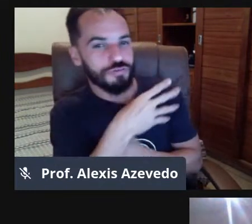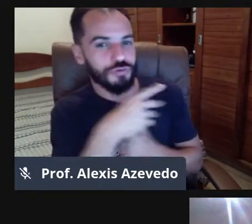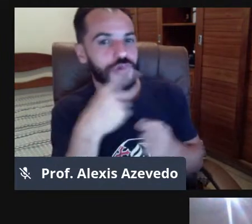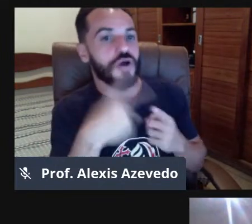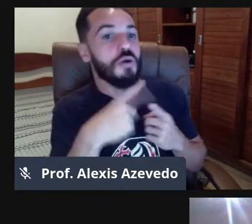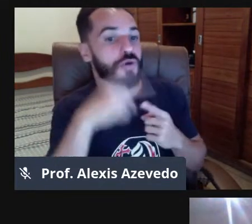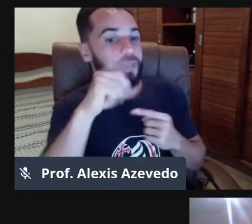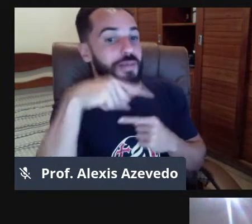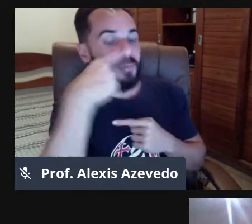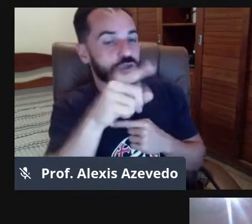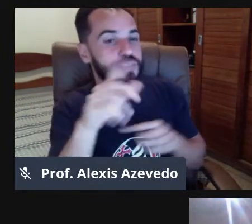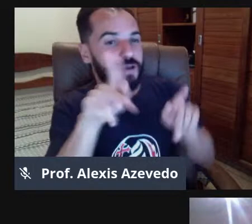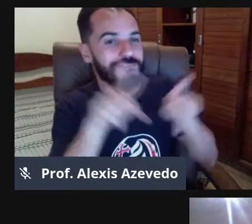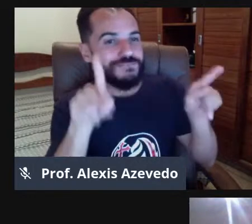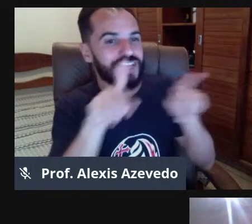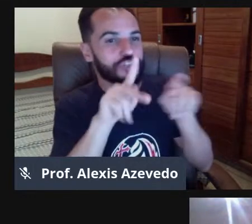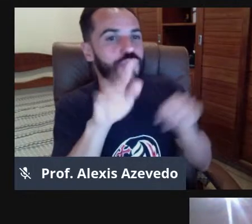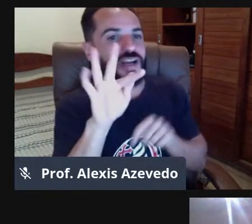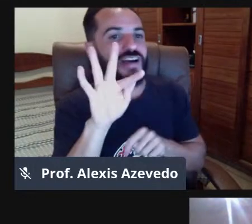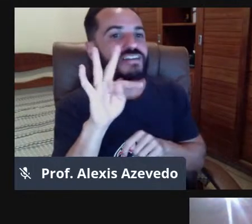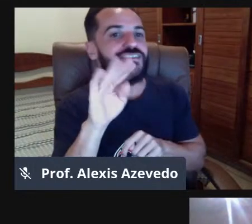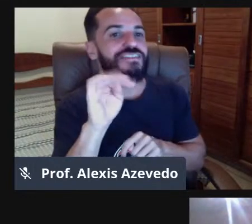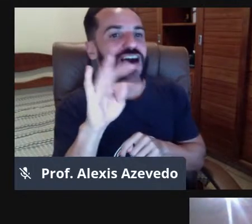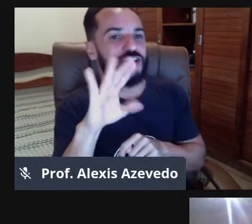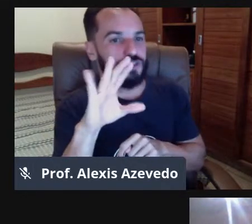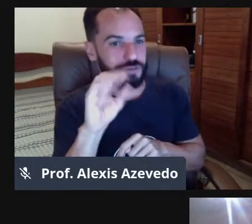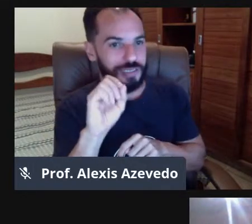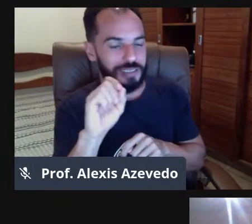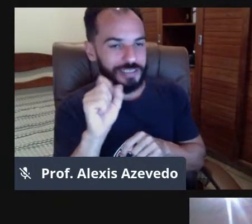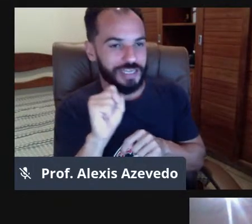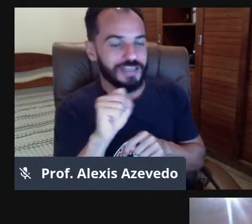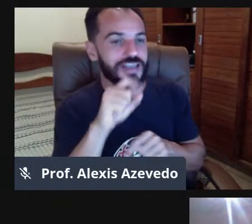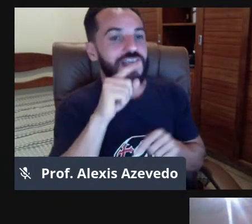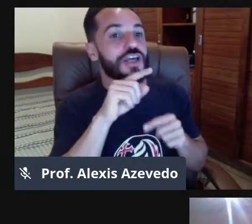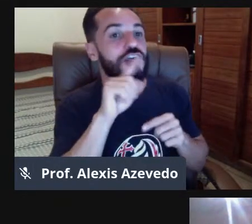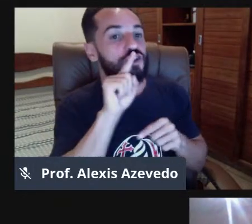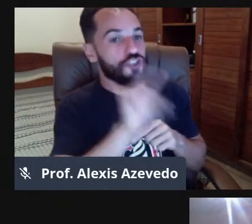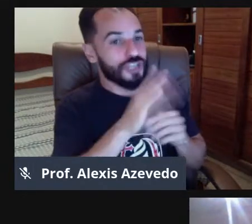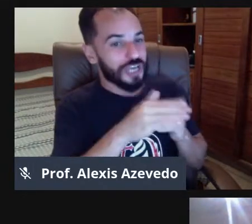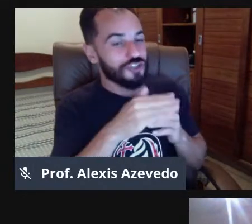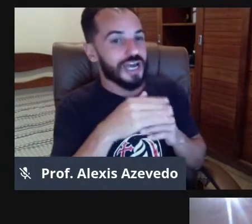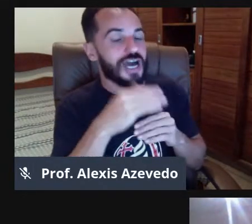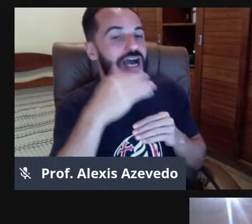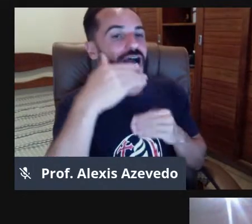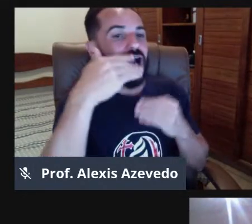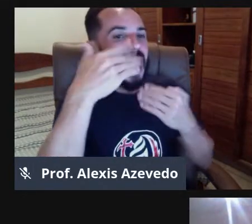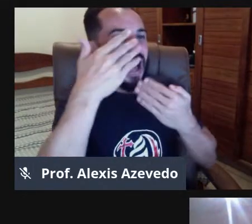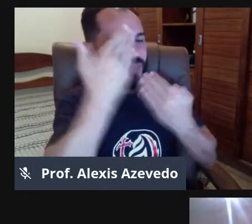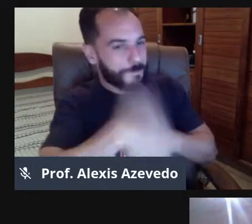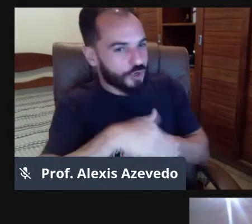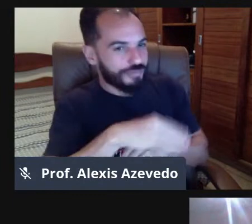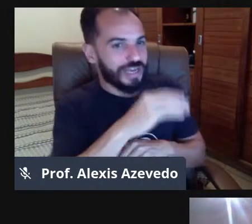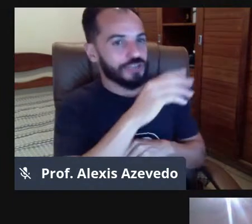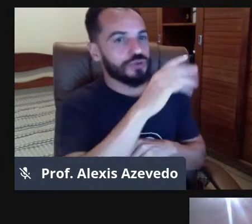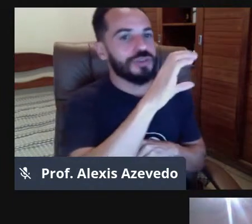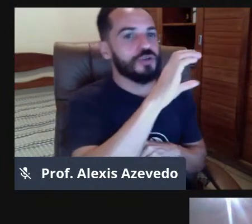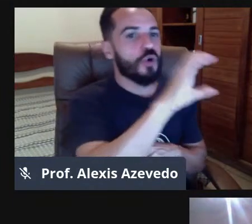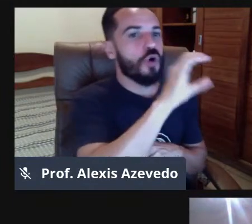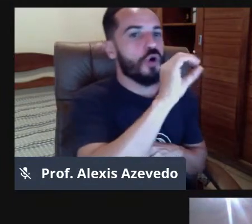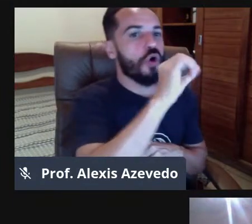Fátima, como o curso de licenciatura já aprovou no COEP, o COEP é o Conselho de Ensino,